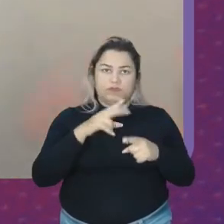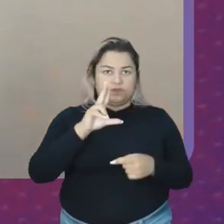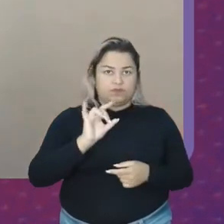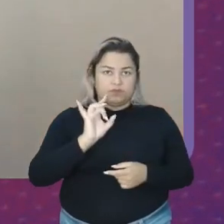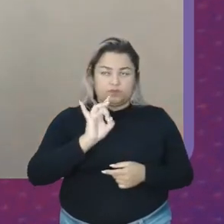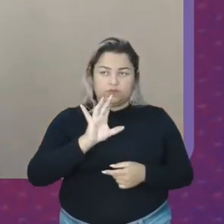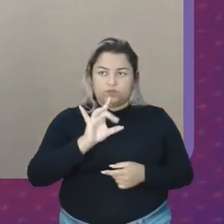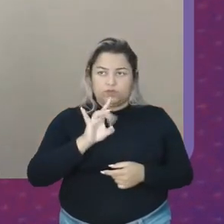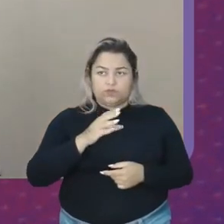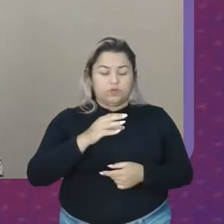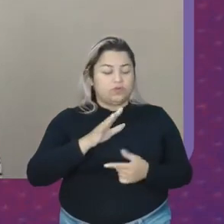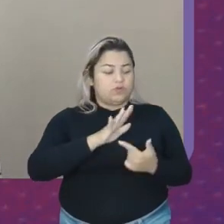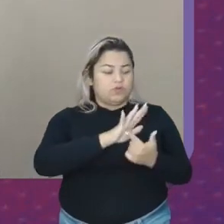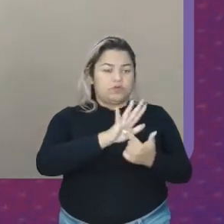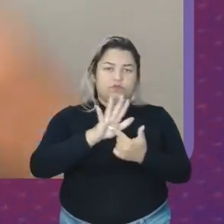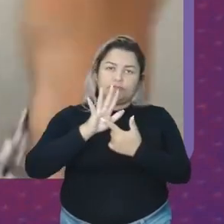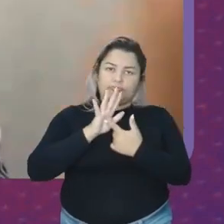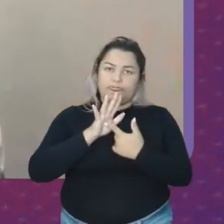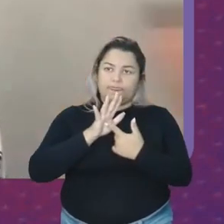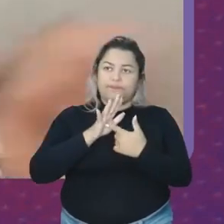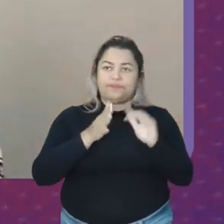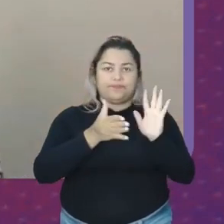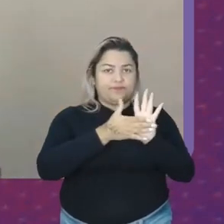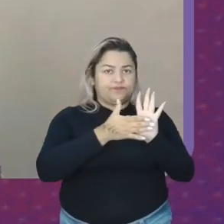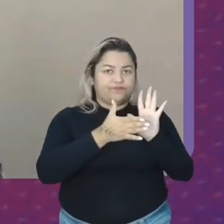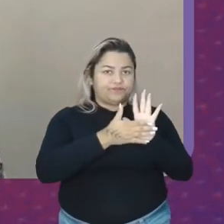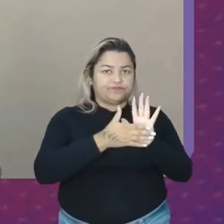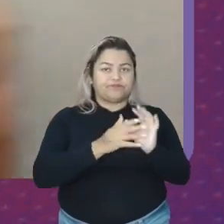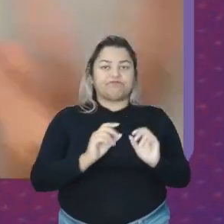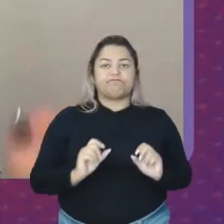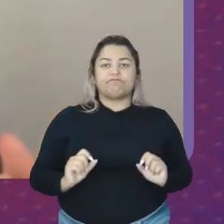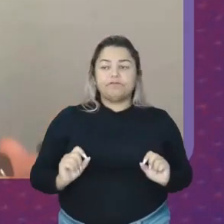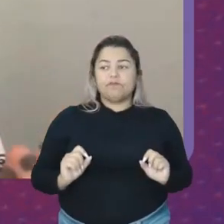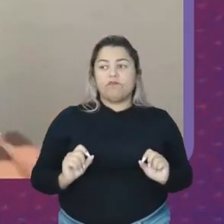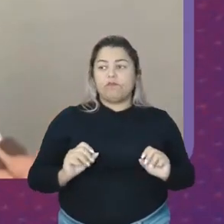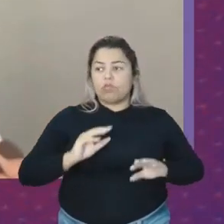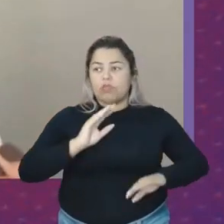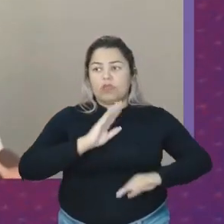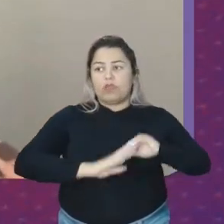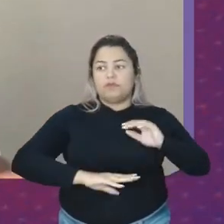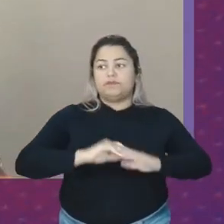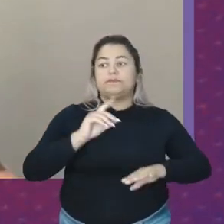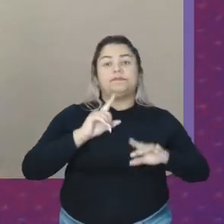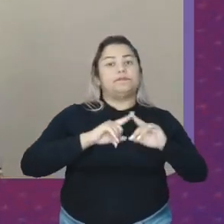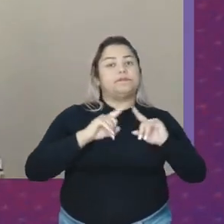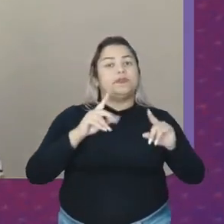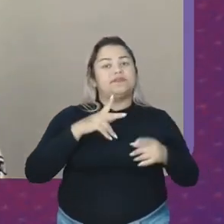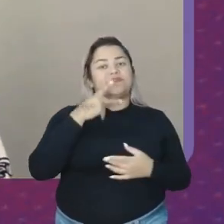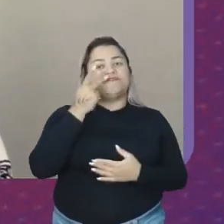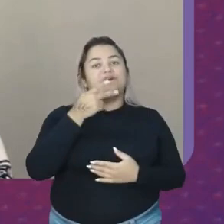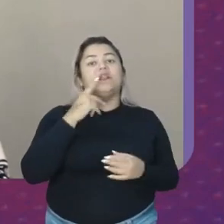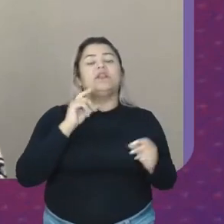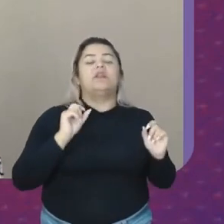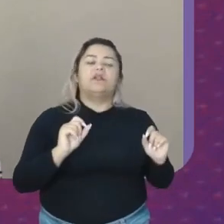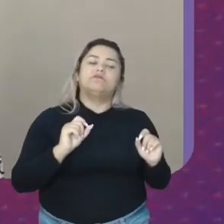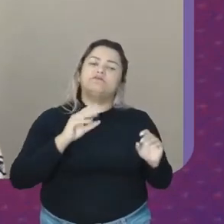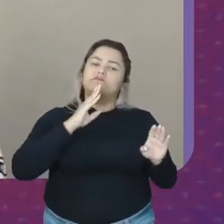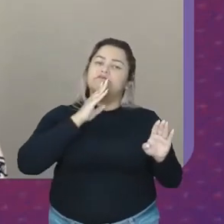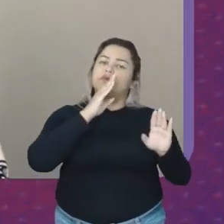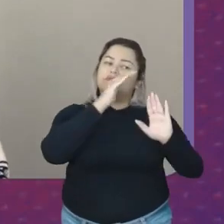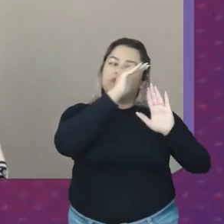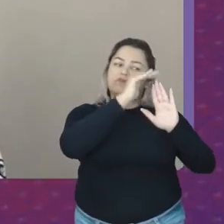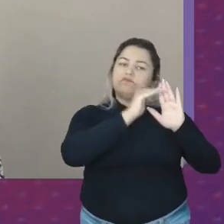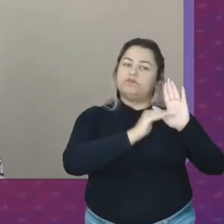só apresentar propostas de ações, mas é dizer quais são as metas,